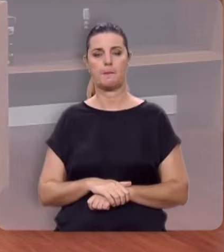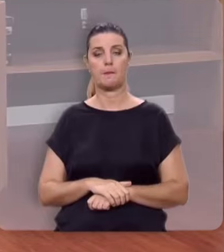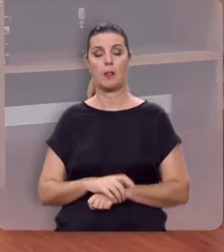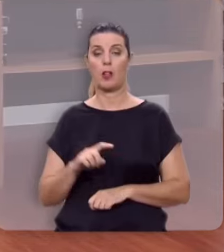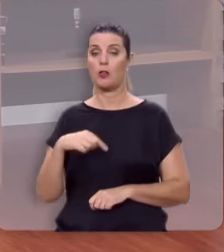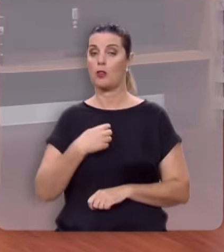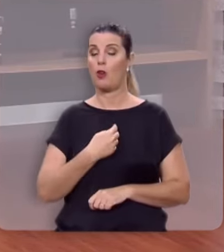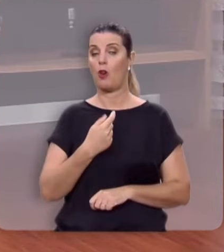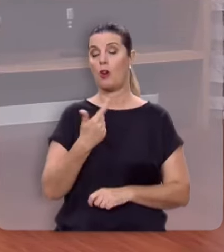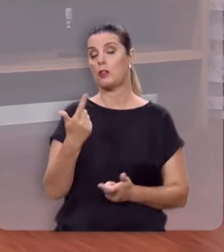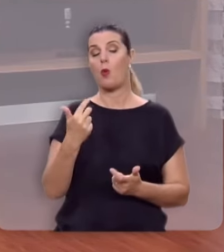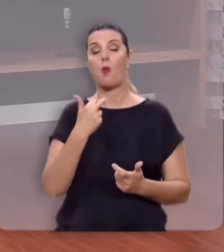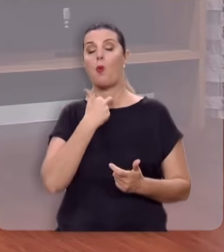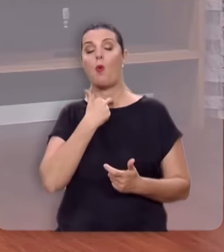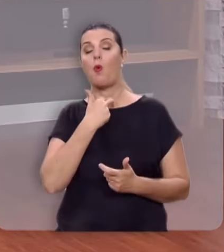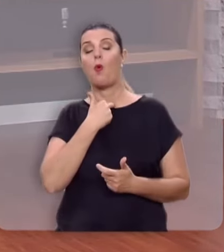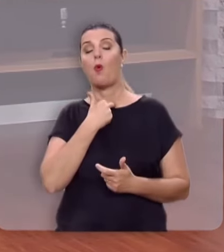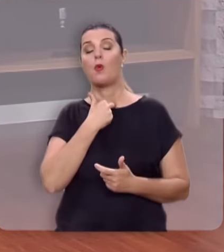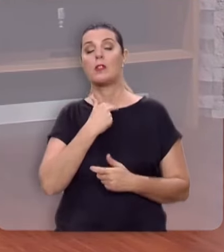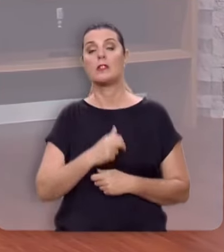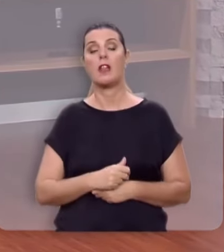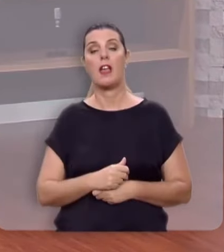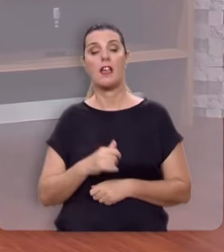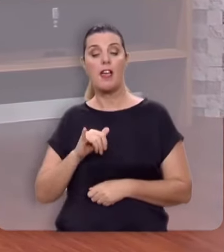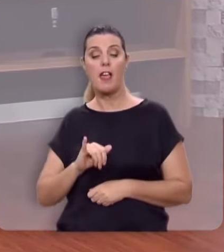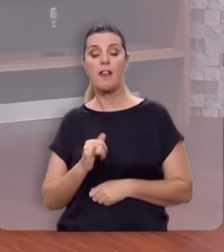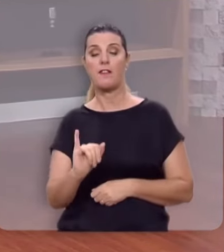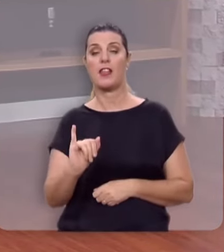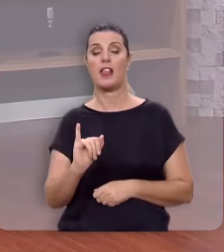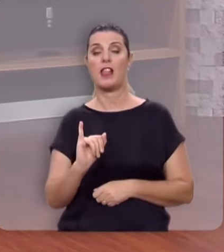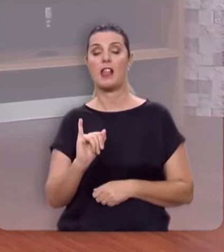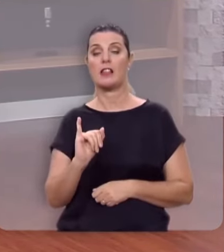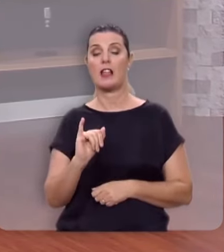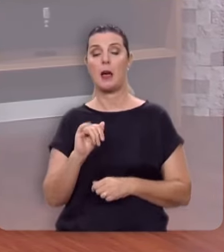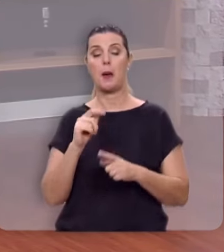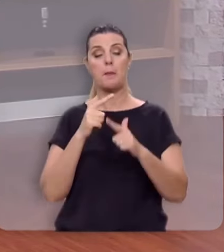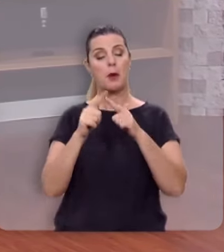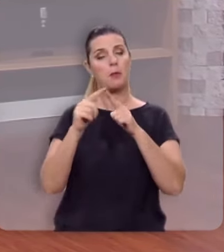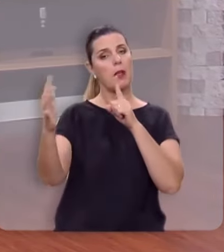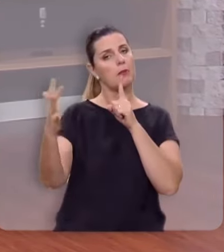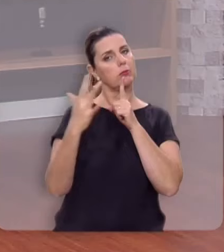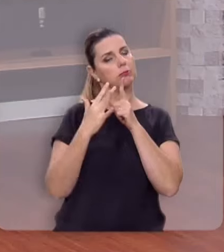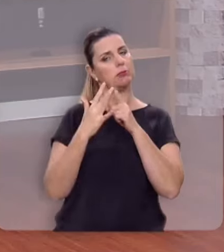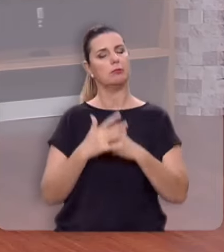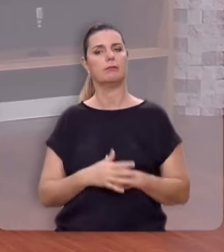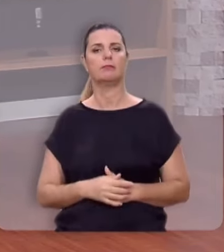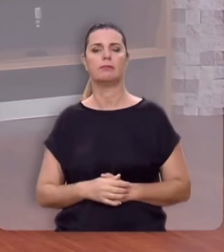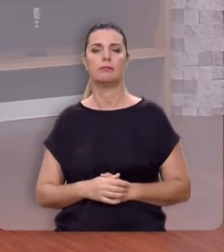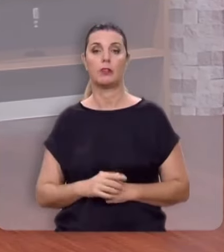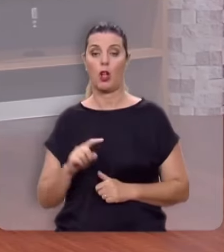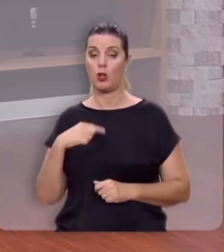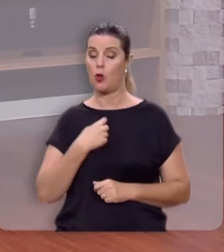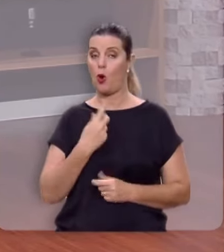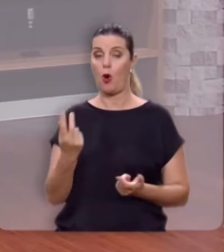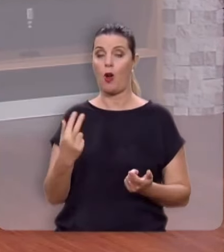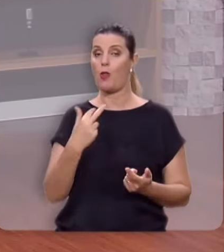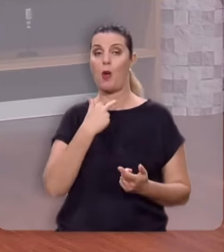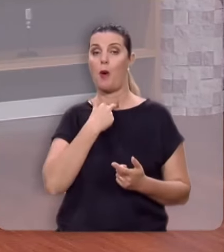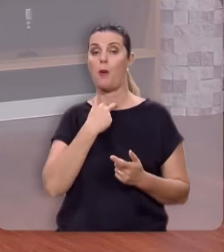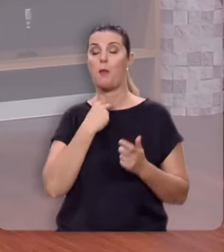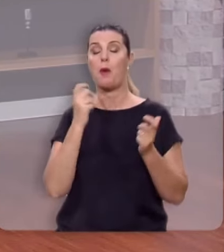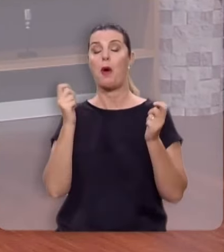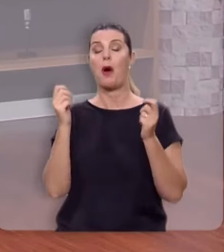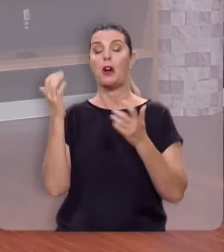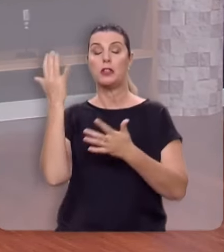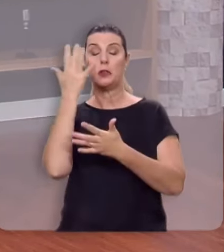Nós não conseguimos evitar que as tempestades cheguem. Nós não podemos impedir